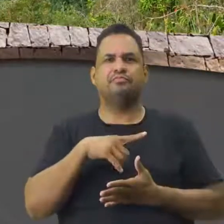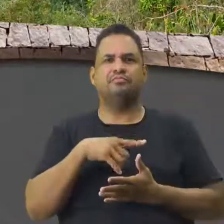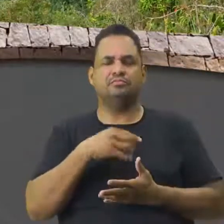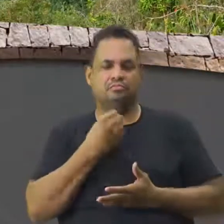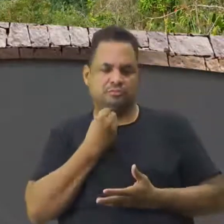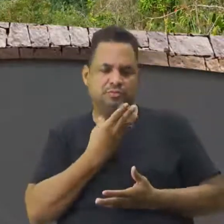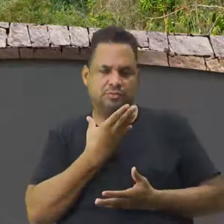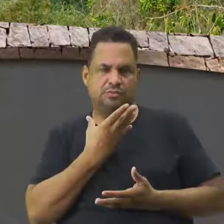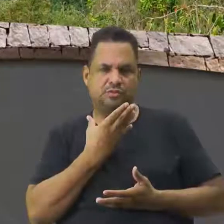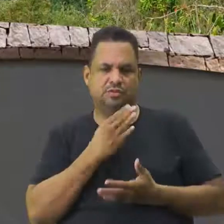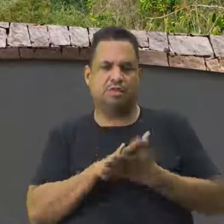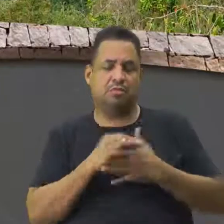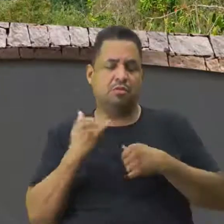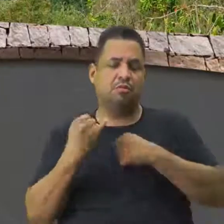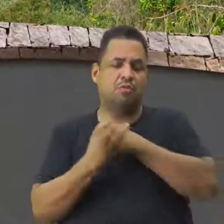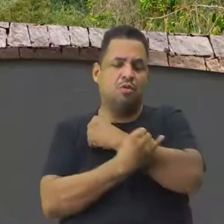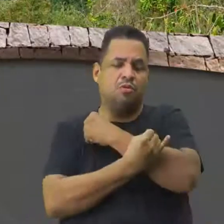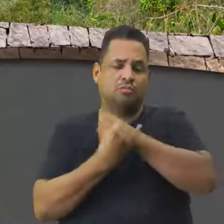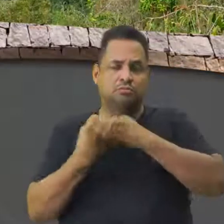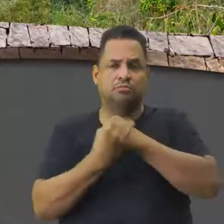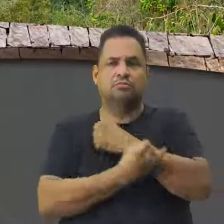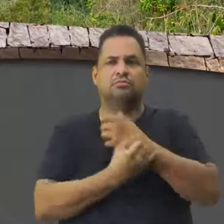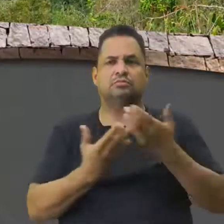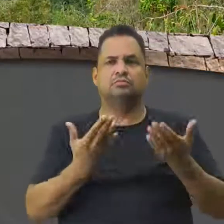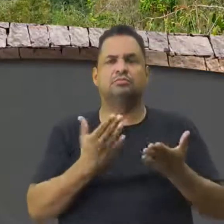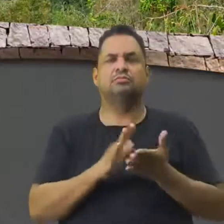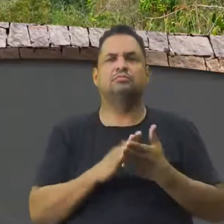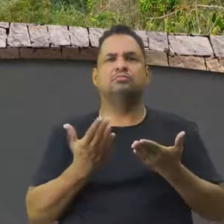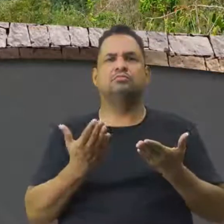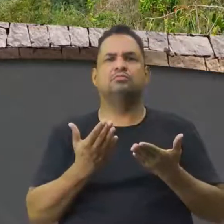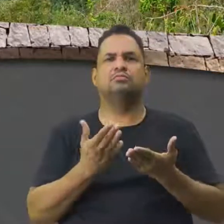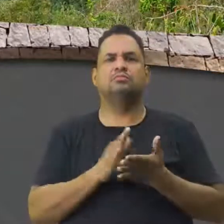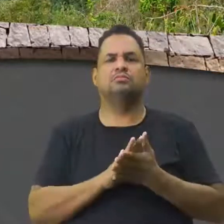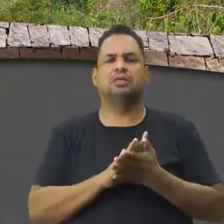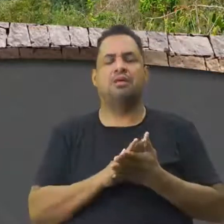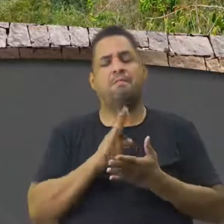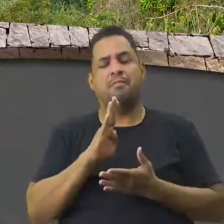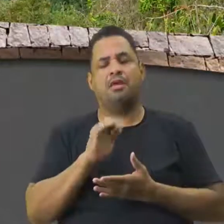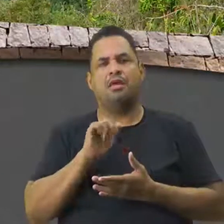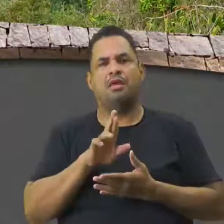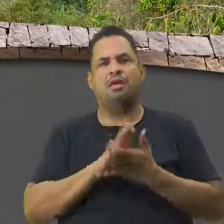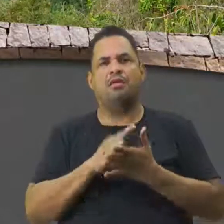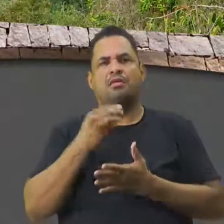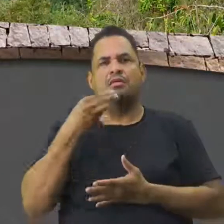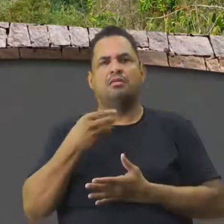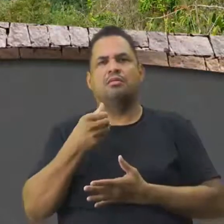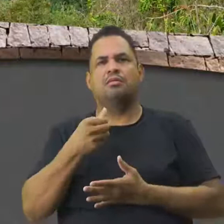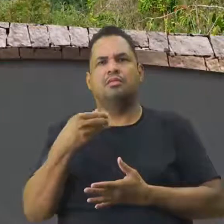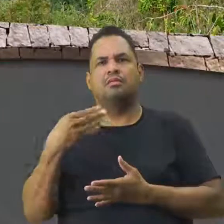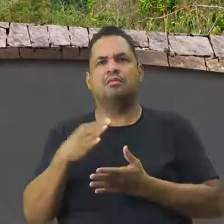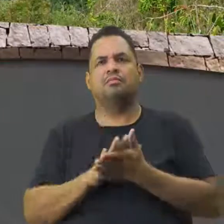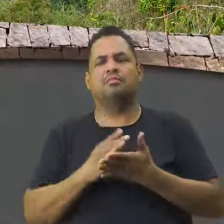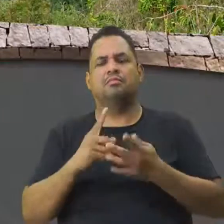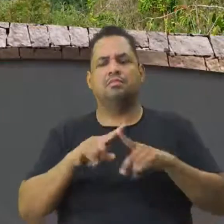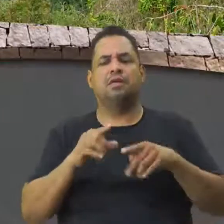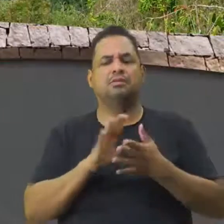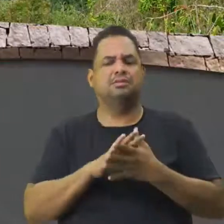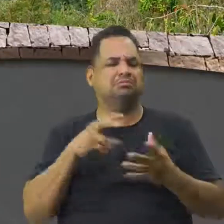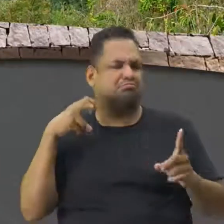boa infraestrutura, como é a BR-364. Ah, professor, Imaté, mas tem muitos acidentes.